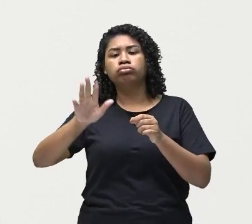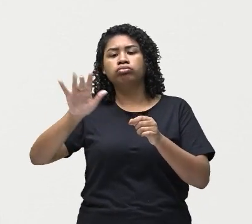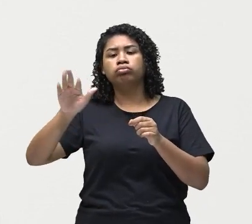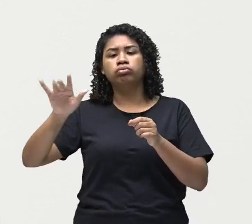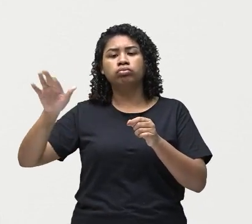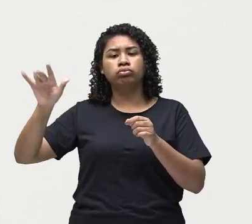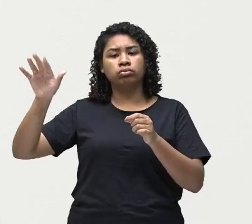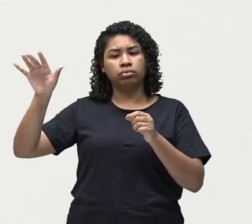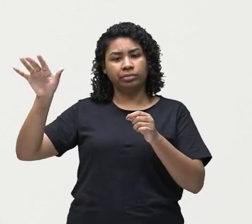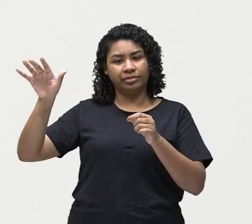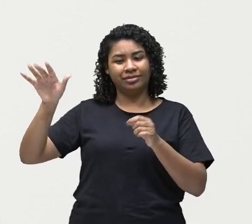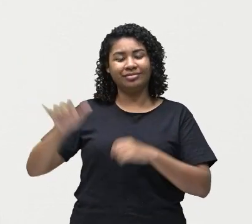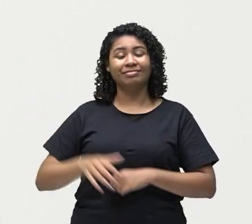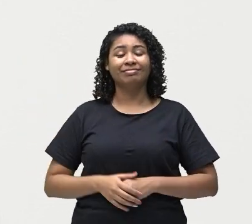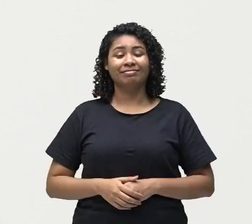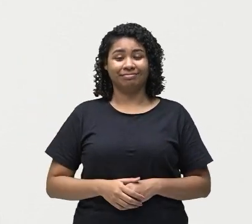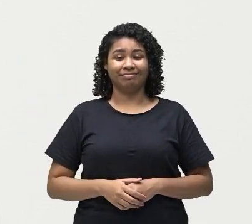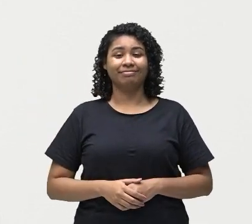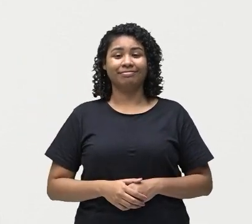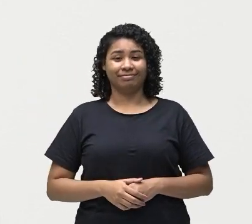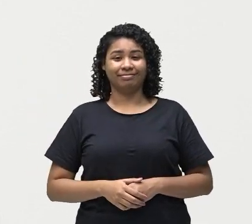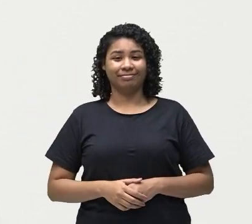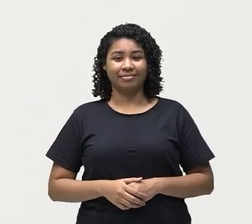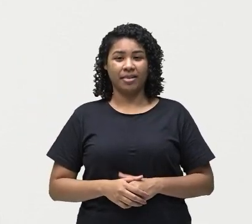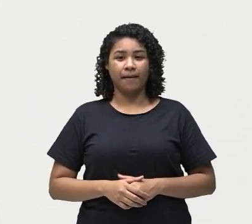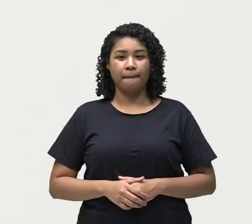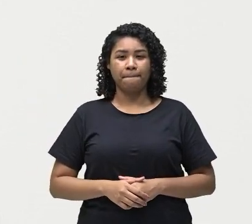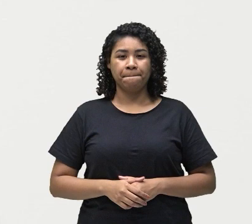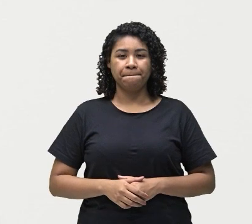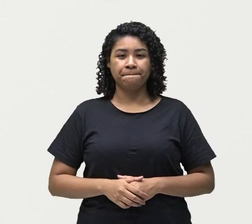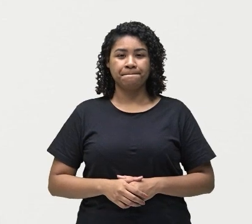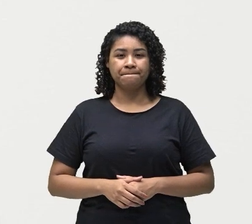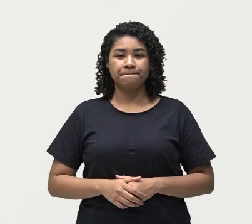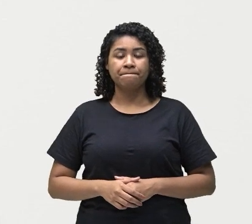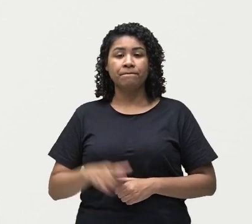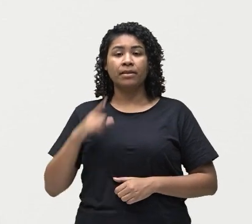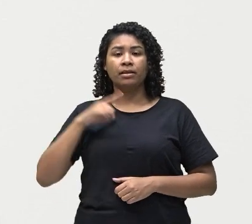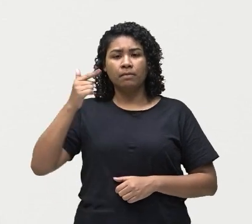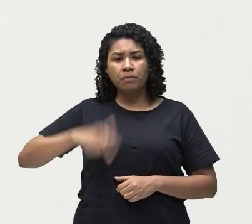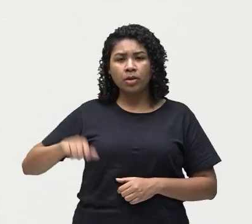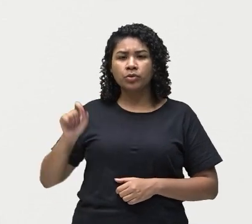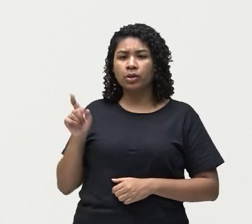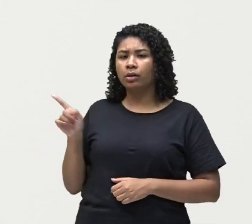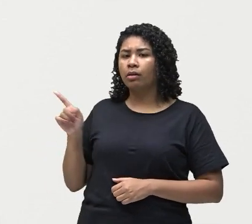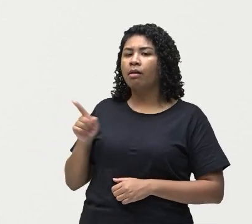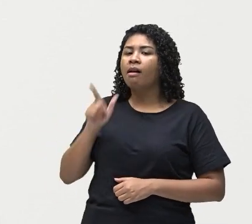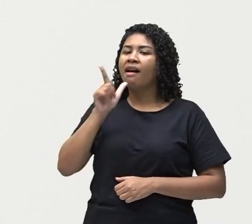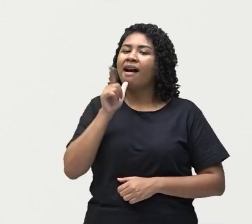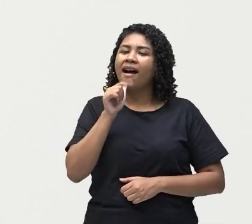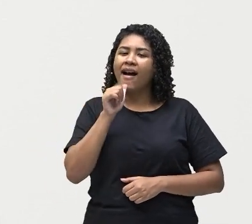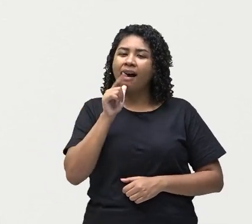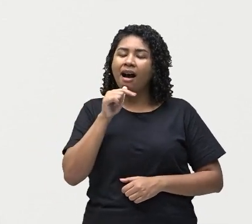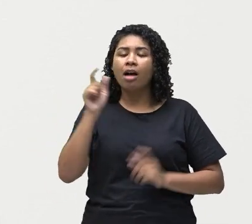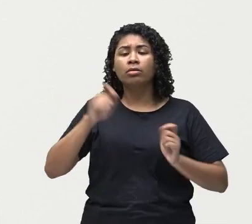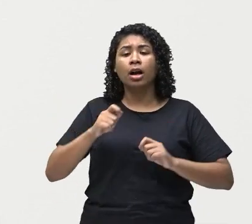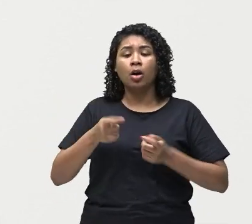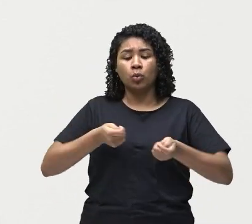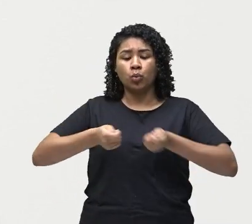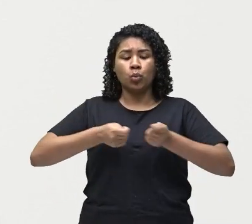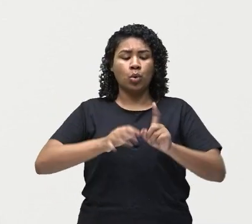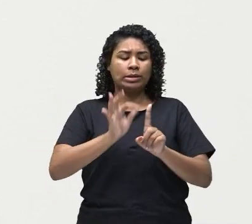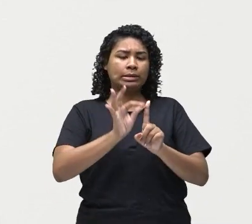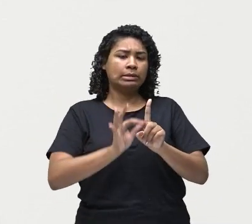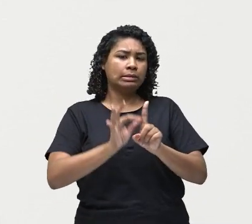gases são eliminados pela válvula de escape aqui eu tenho água de refrigeração que é para manter a temperatura